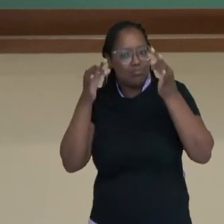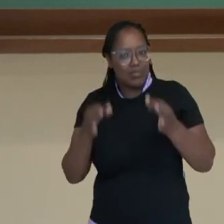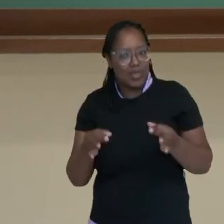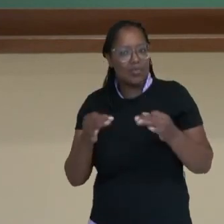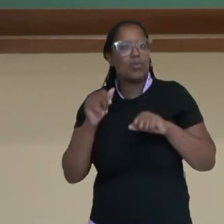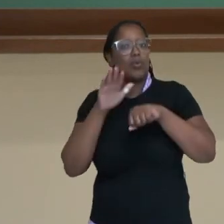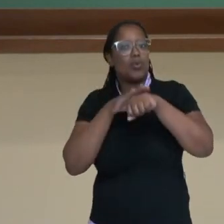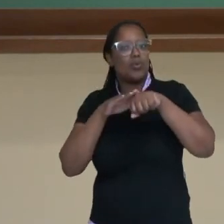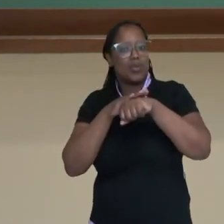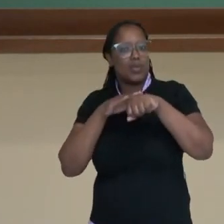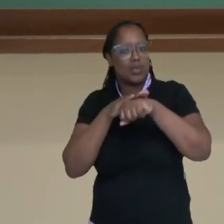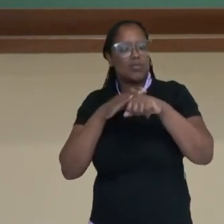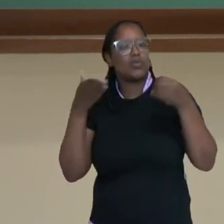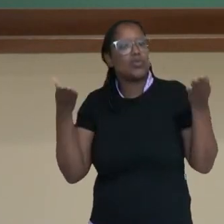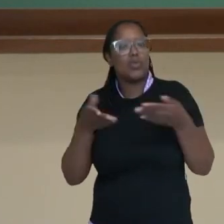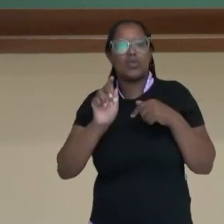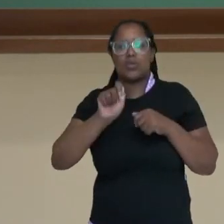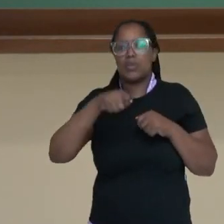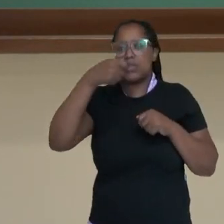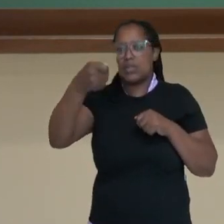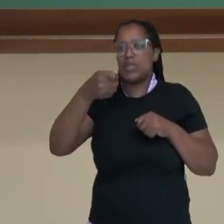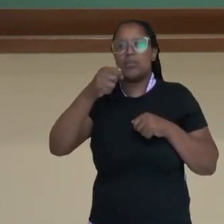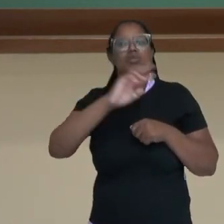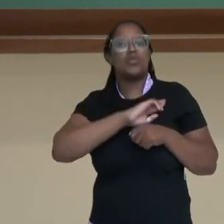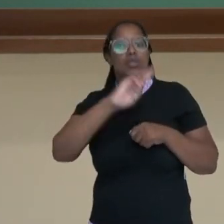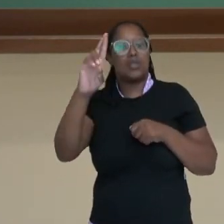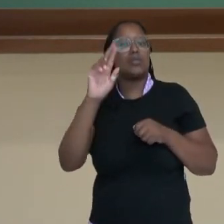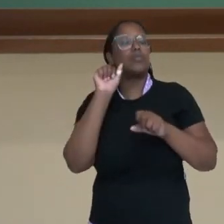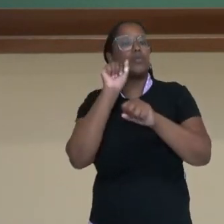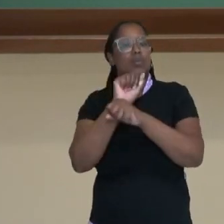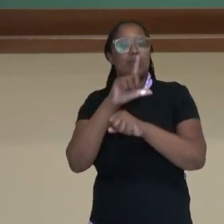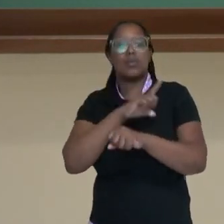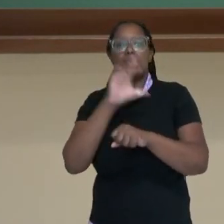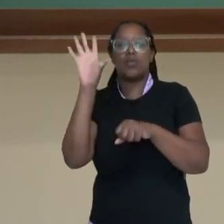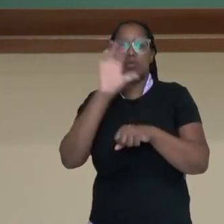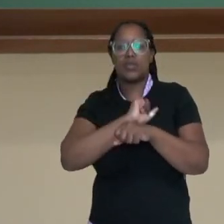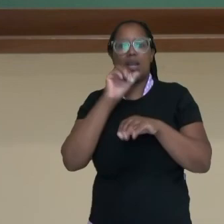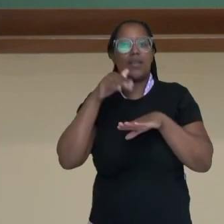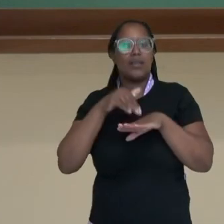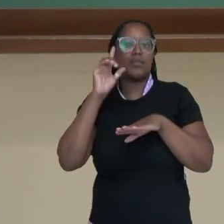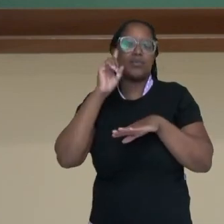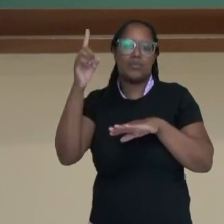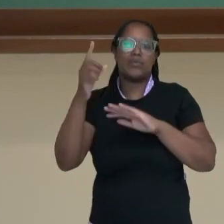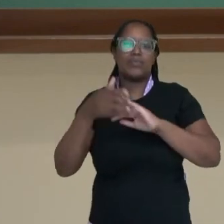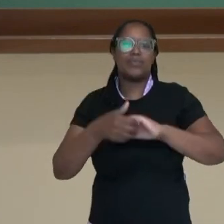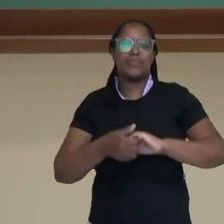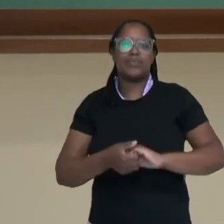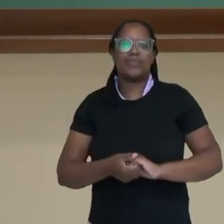Conversamos um pouco sobre símbolos sagrados. Espero que vocês tenham gostado e até mais!